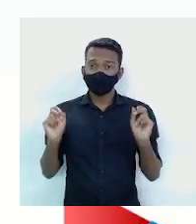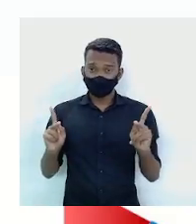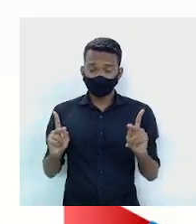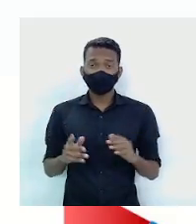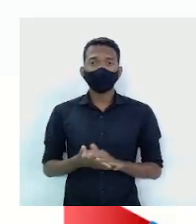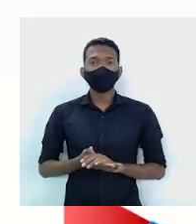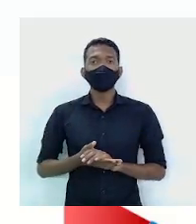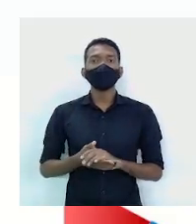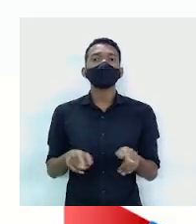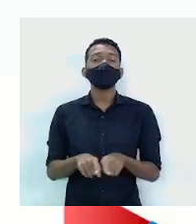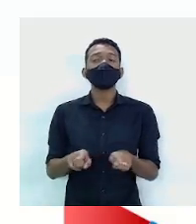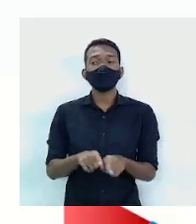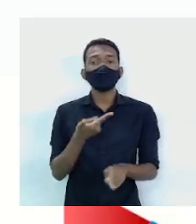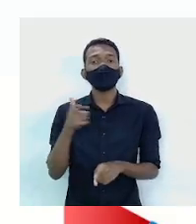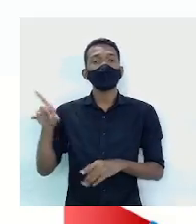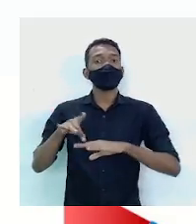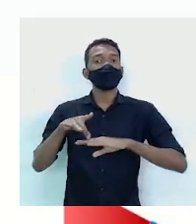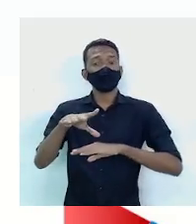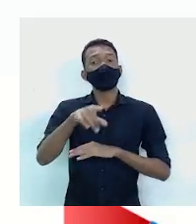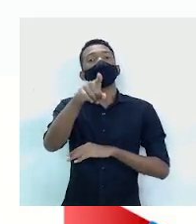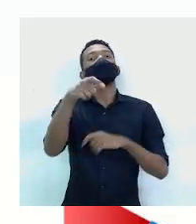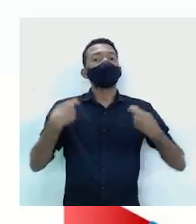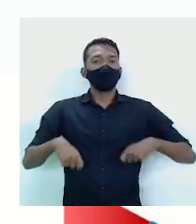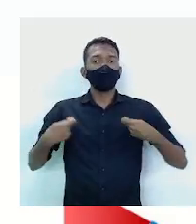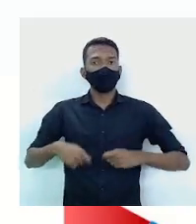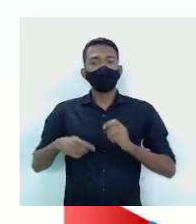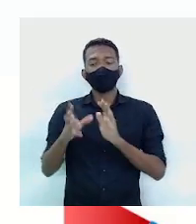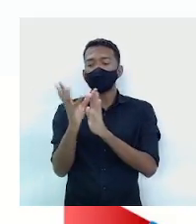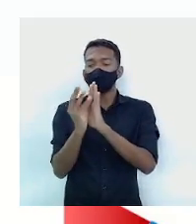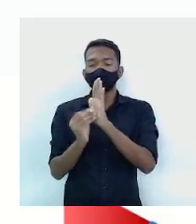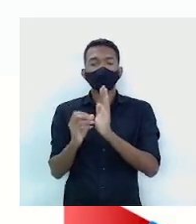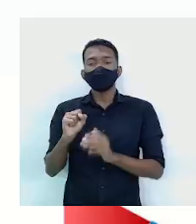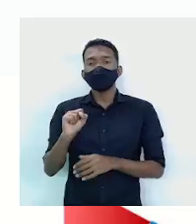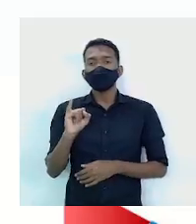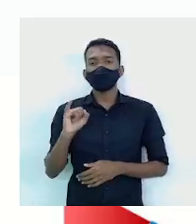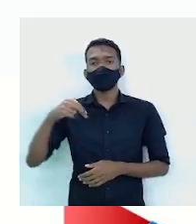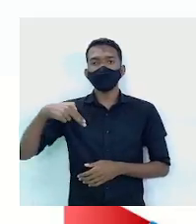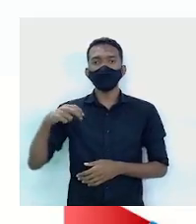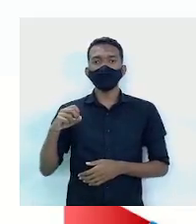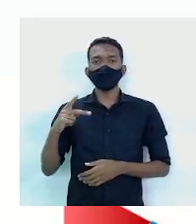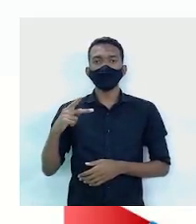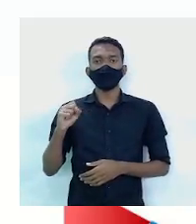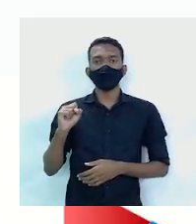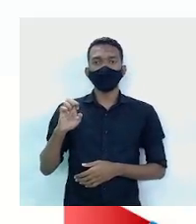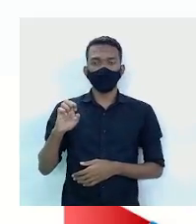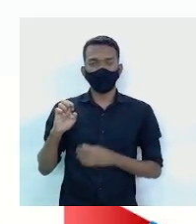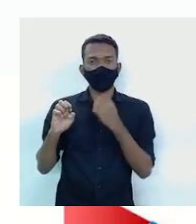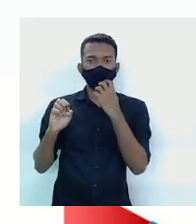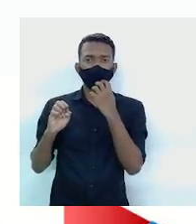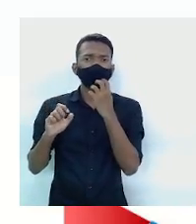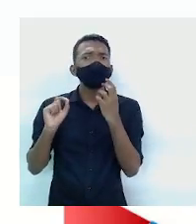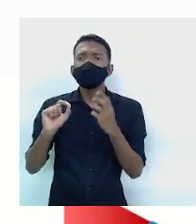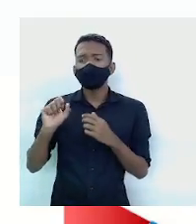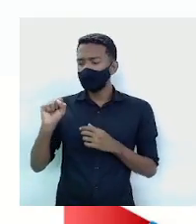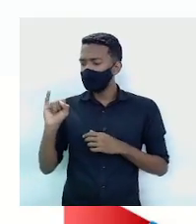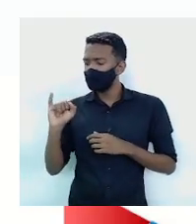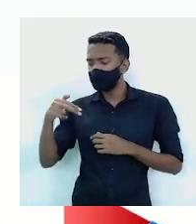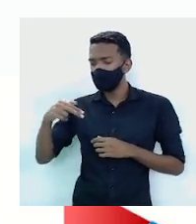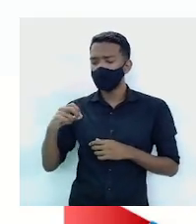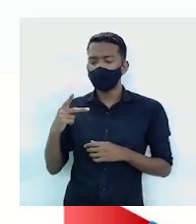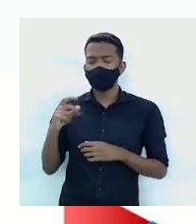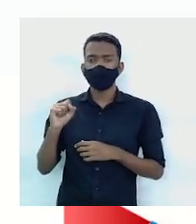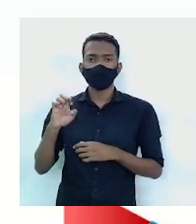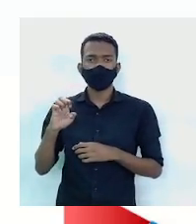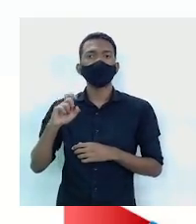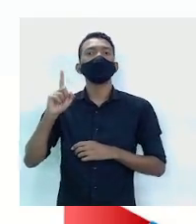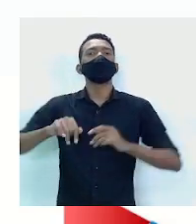Segunda dica, faça uma sinopse, pessoal. O que seria uma sinopse? Presta bem atenção. Uma sinopse seria mais ou